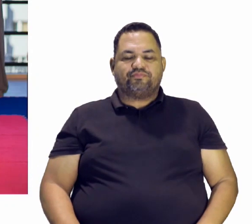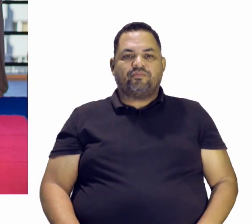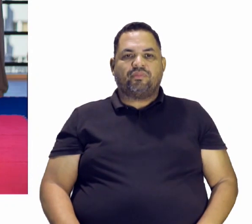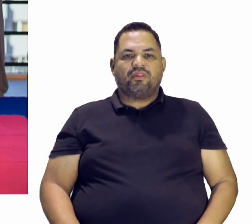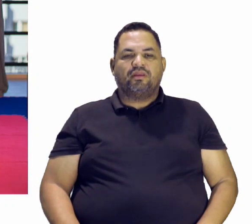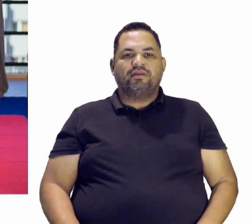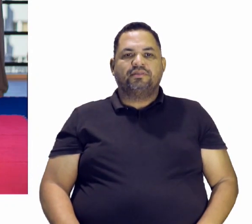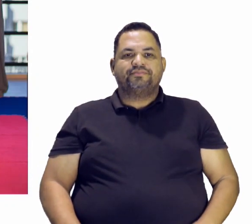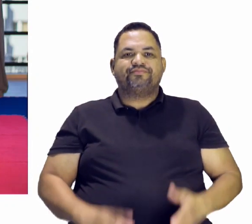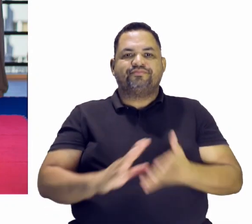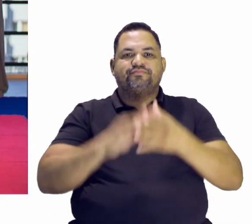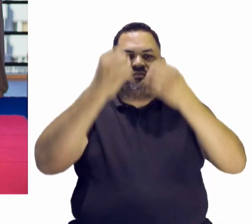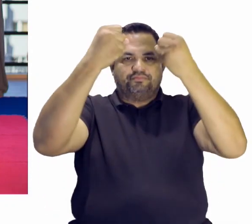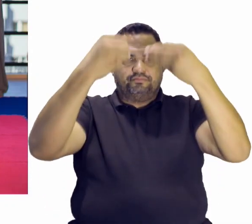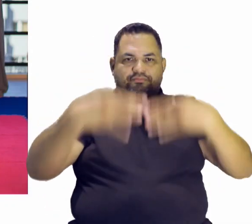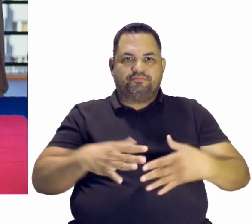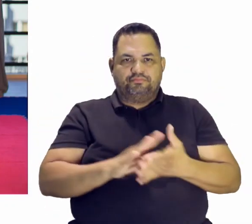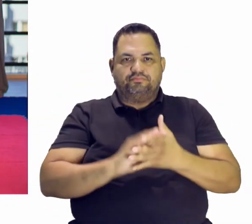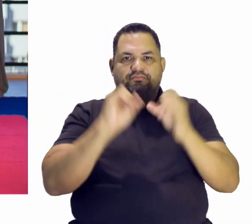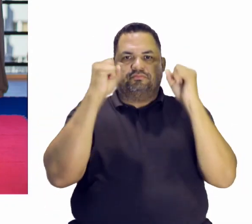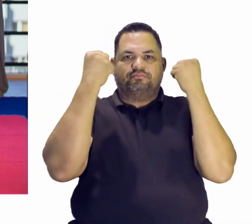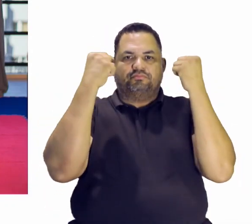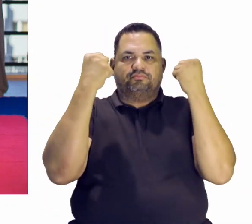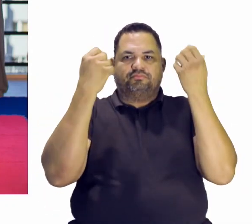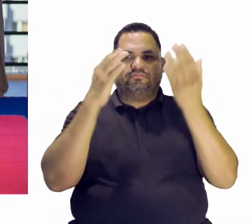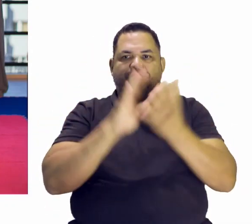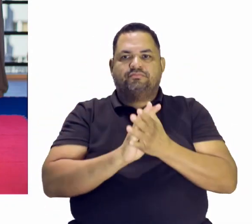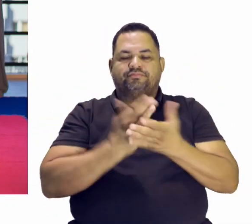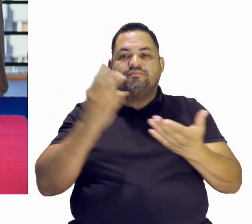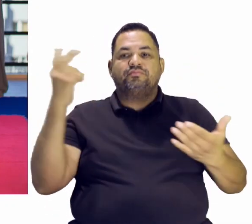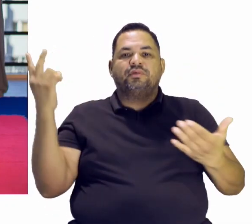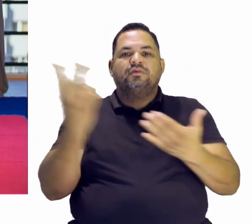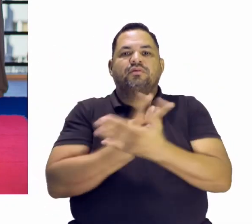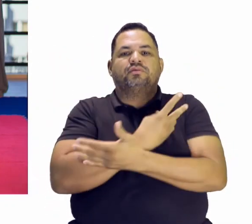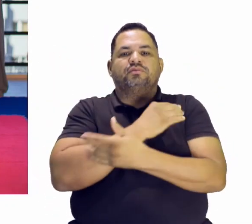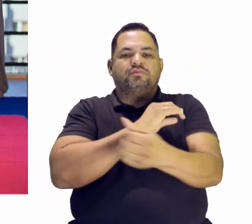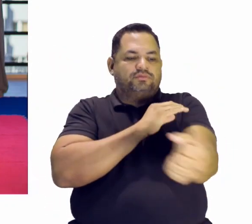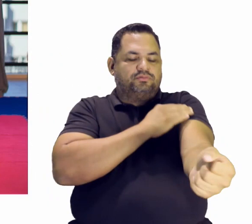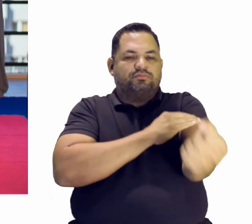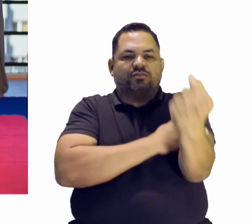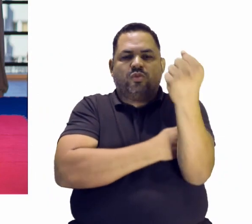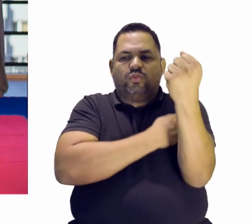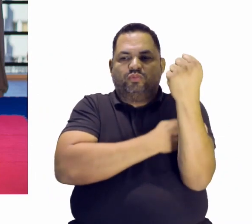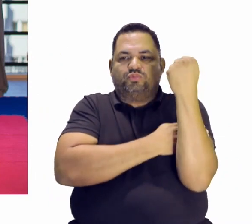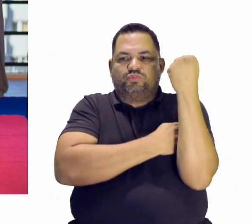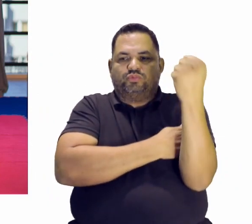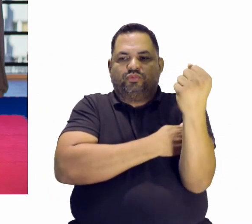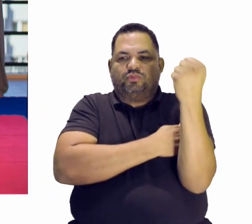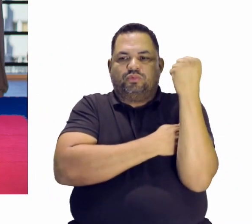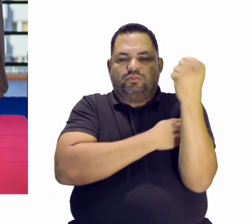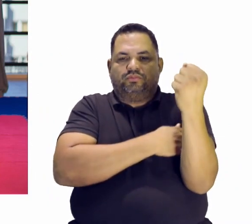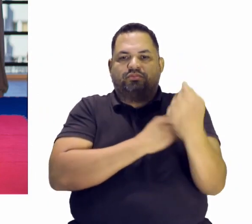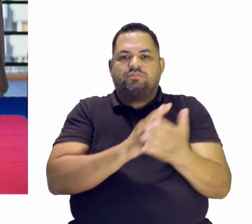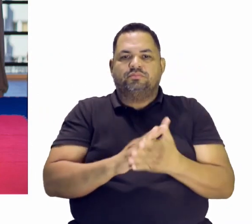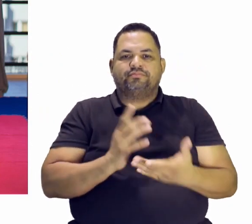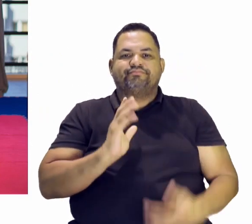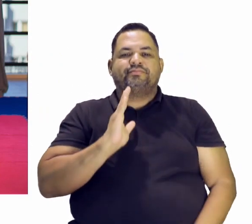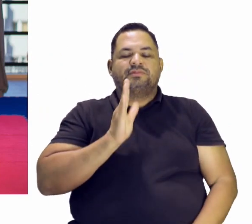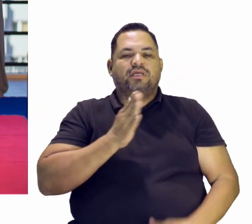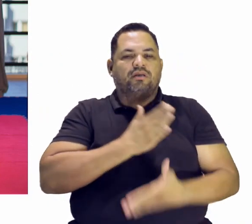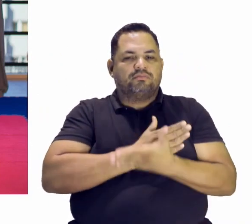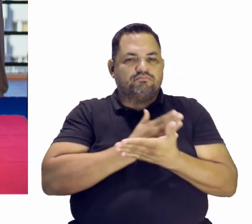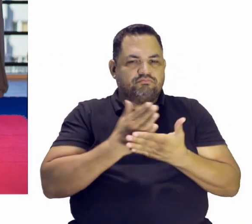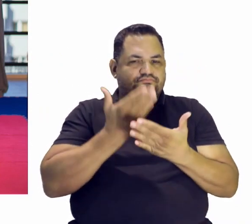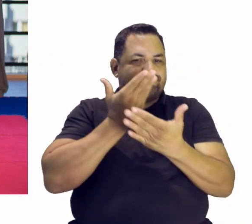fala sobre a atividade física e os seus efeitos no músculo. A gente já deu uma leve iniciação na